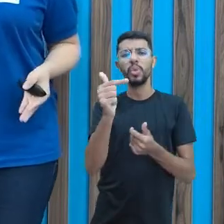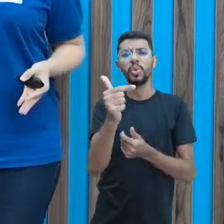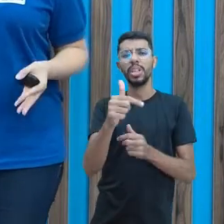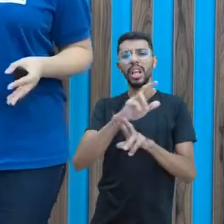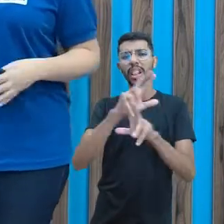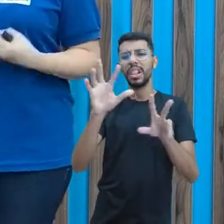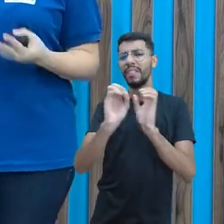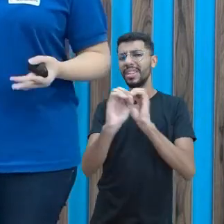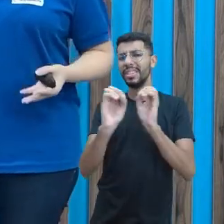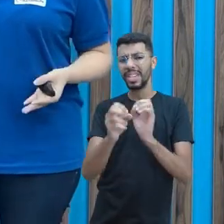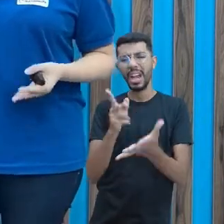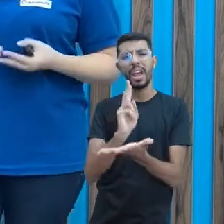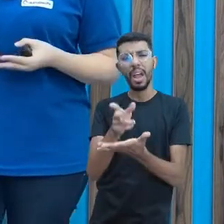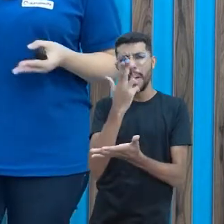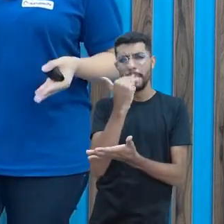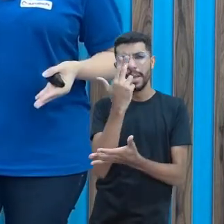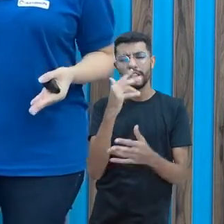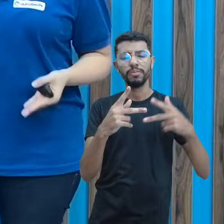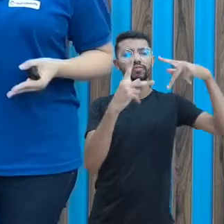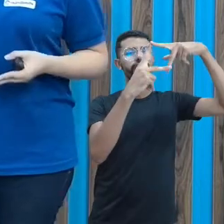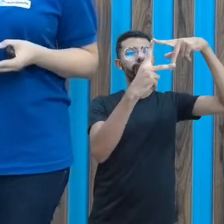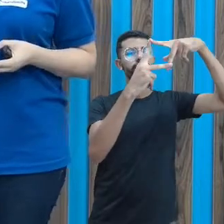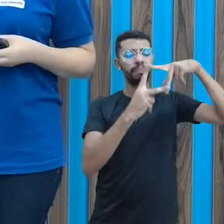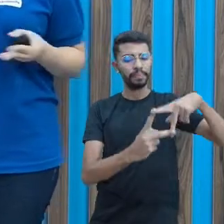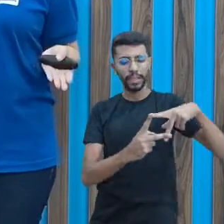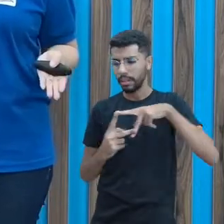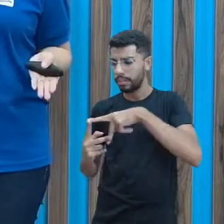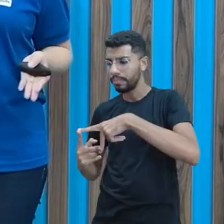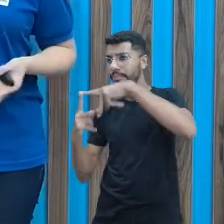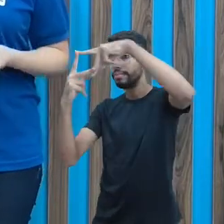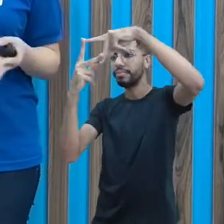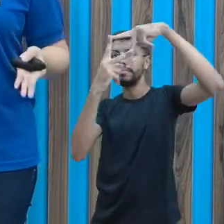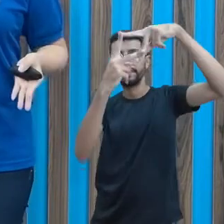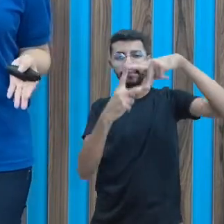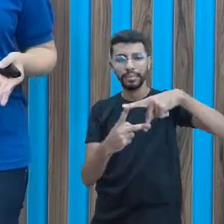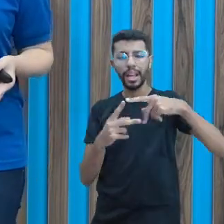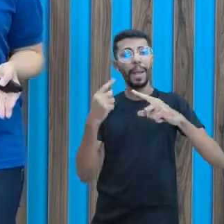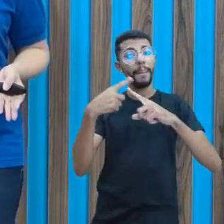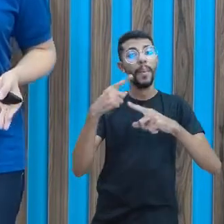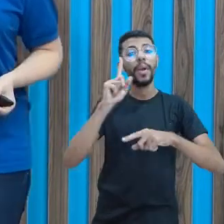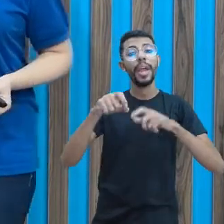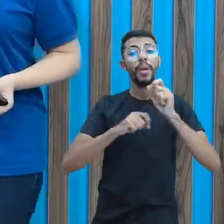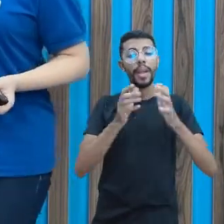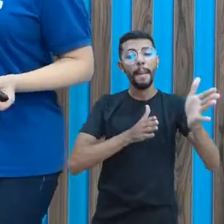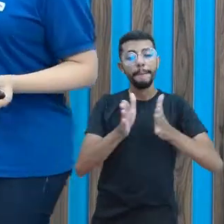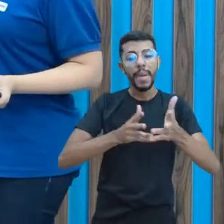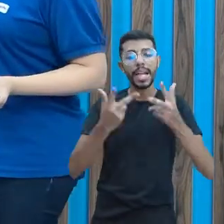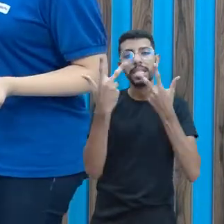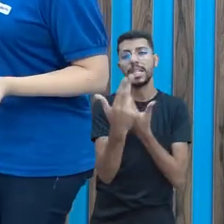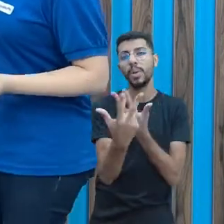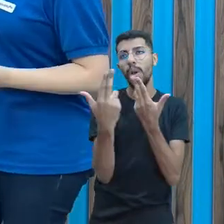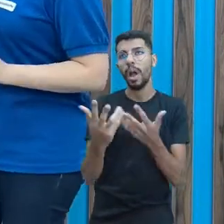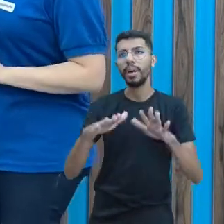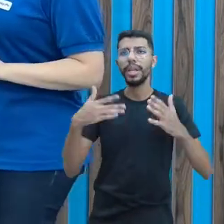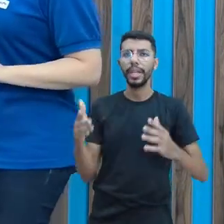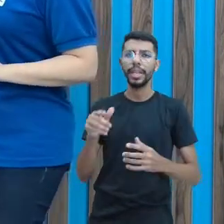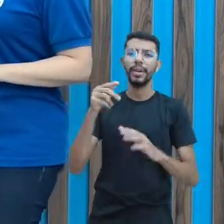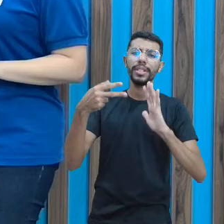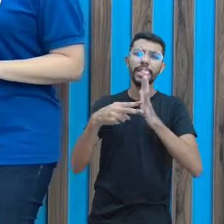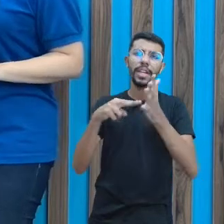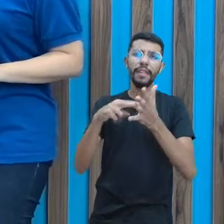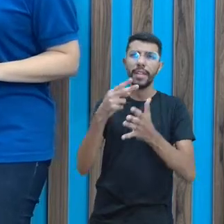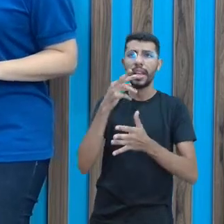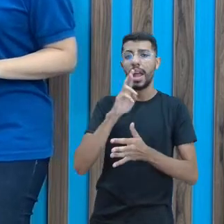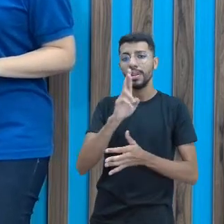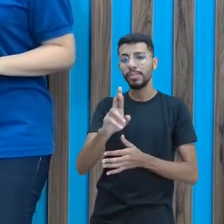diferença alguma. A quantidade, já que está sendo dividida em partes idênticas, ela vai ser contada do mesmo jeito, tá certo? Então, vamos avançar